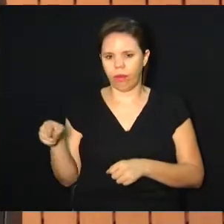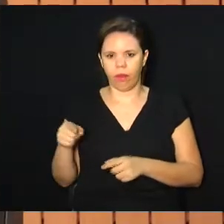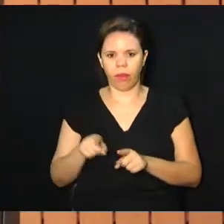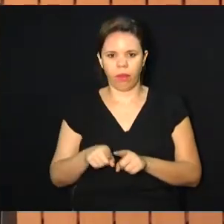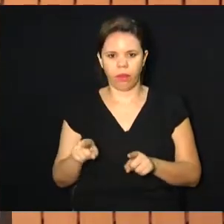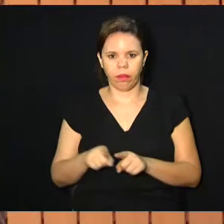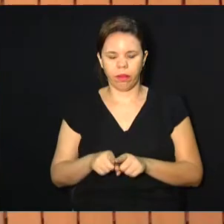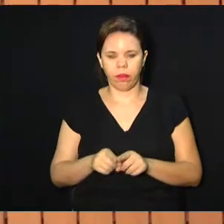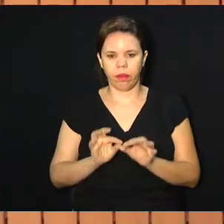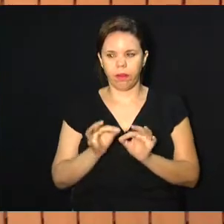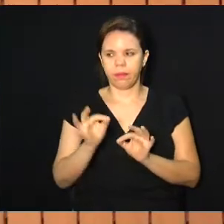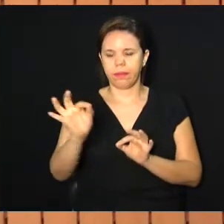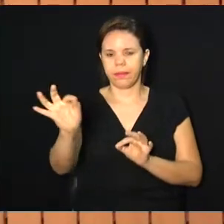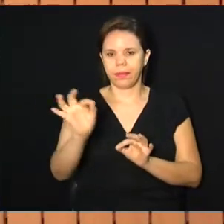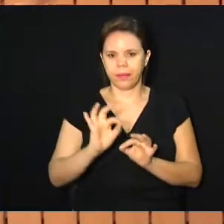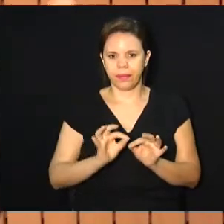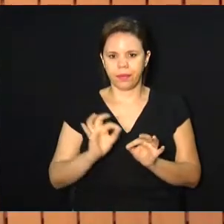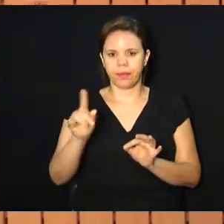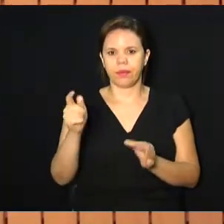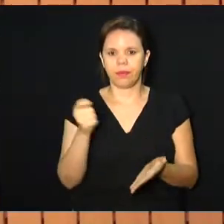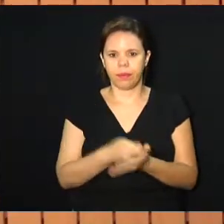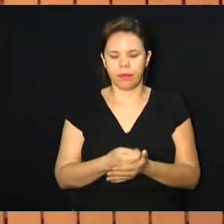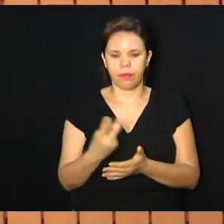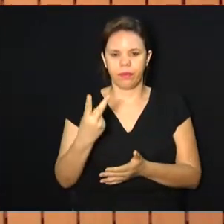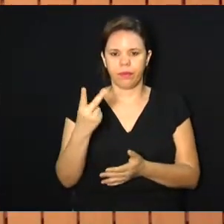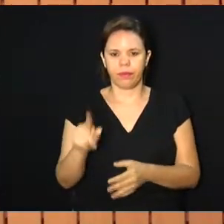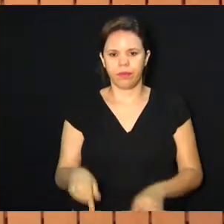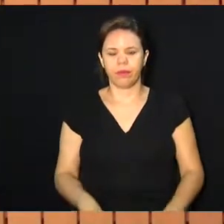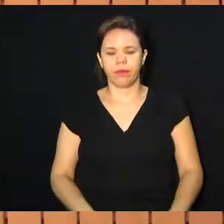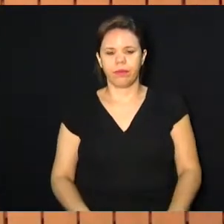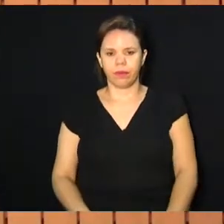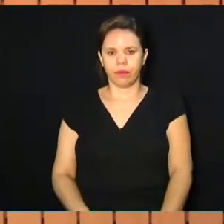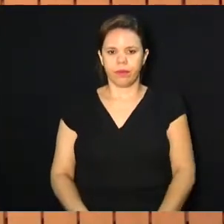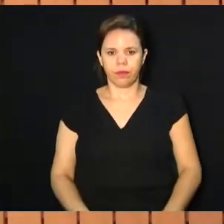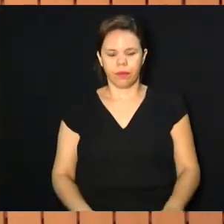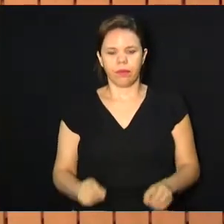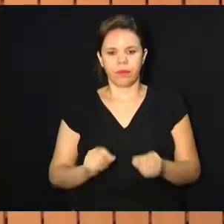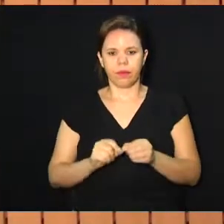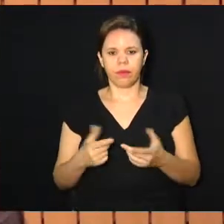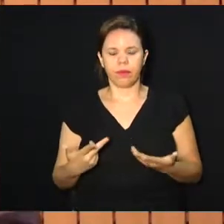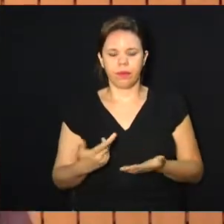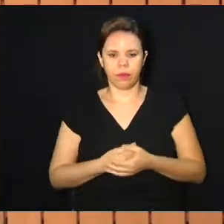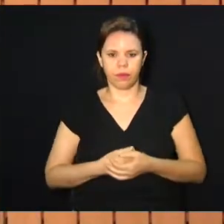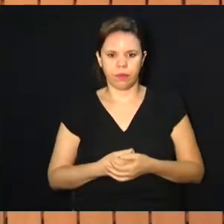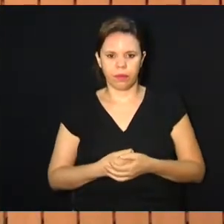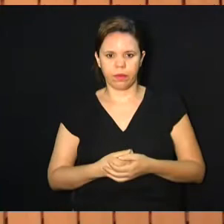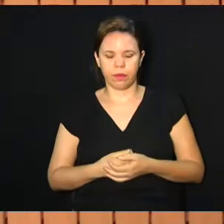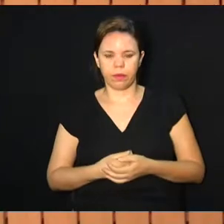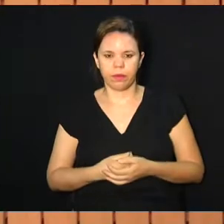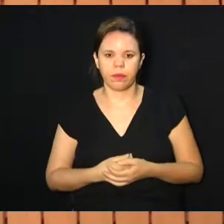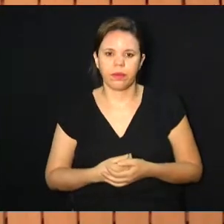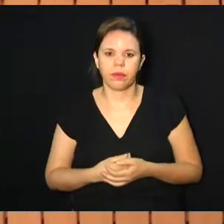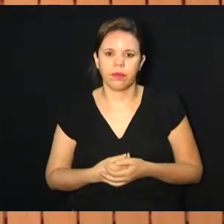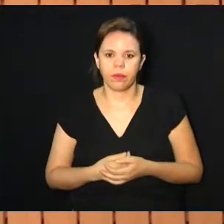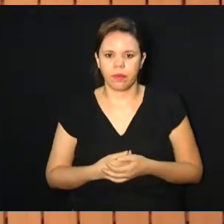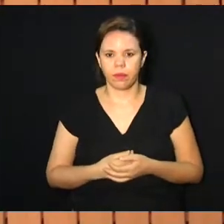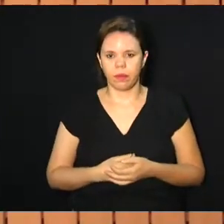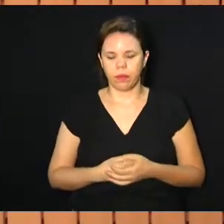quilômetro rodado. Isso é o pagamento por custo, que é o que, enfim, são duas formas de falar a mesma coisa, que é...